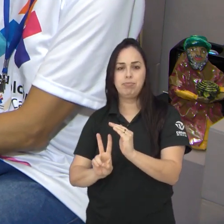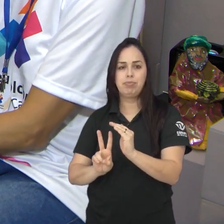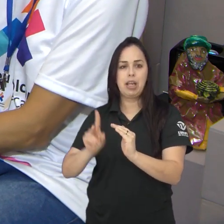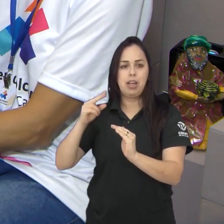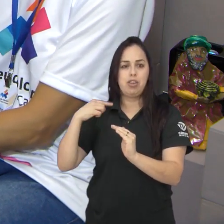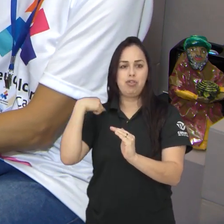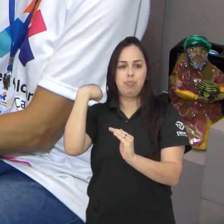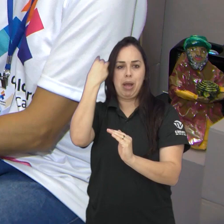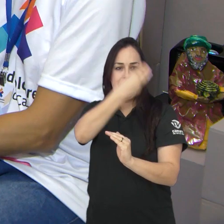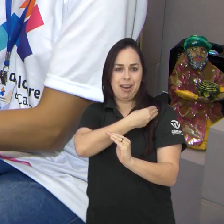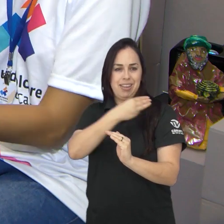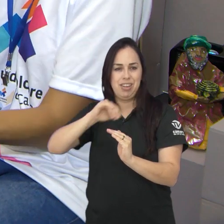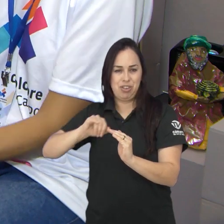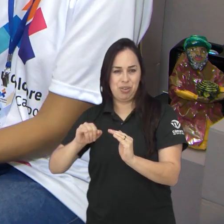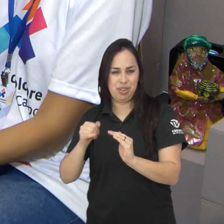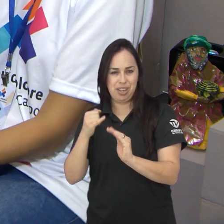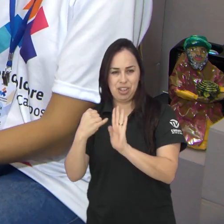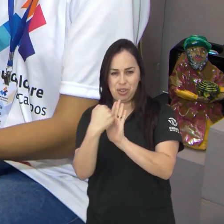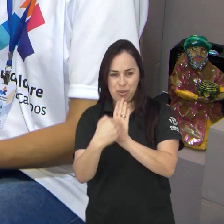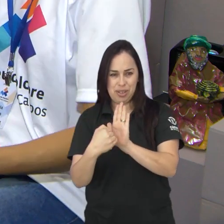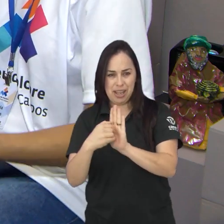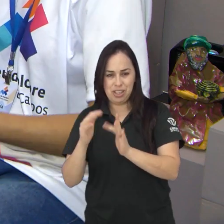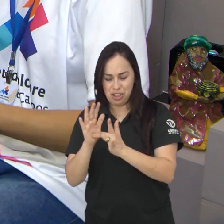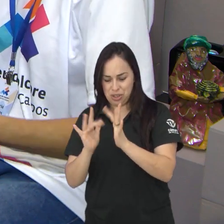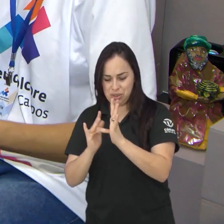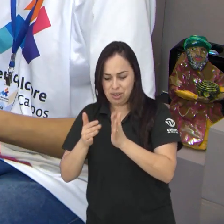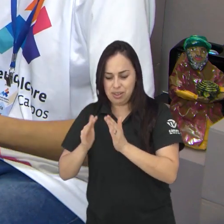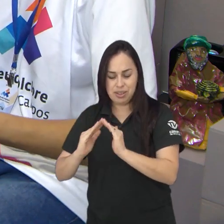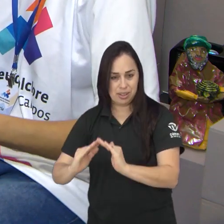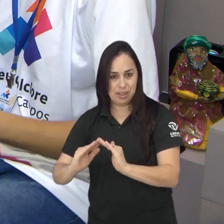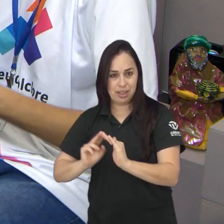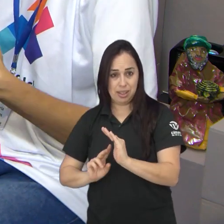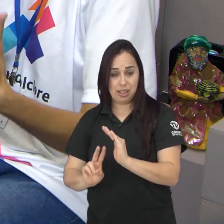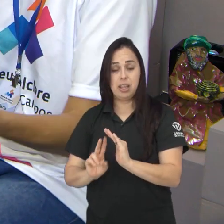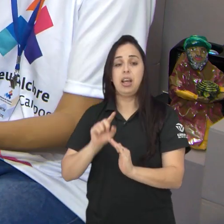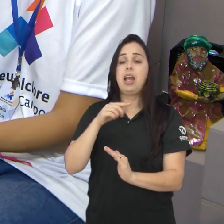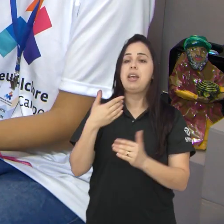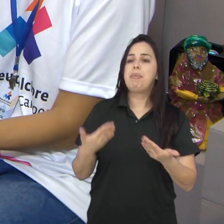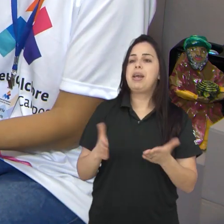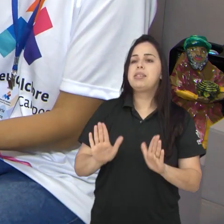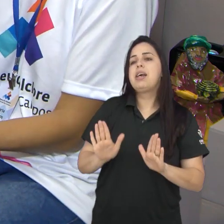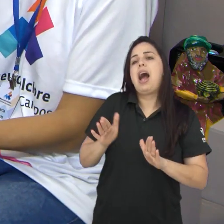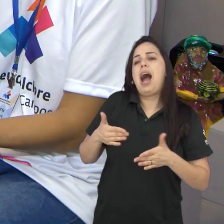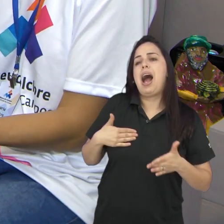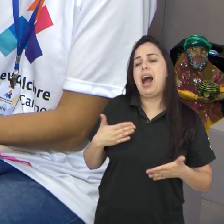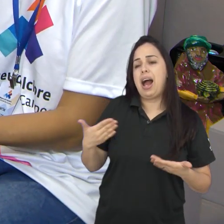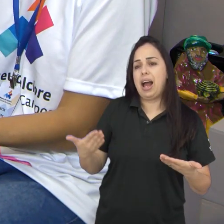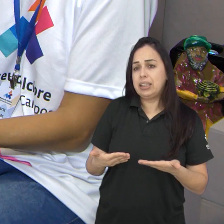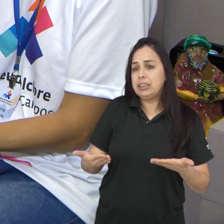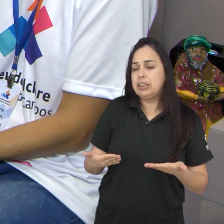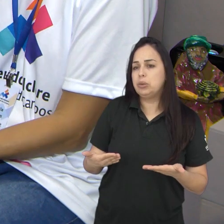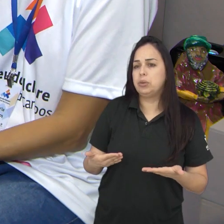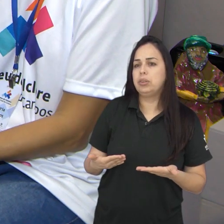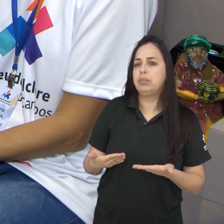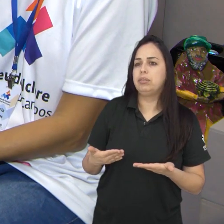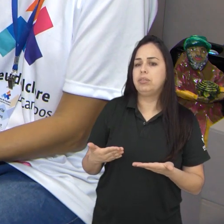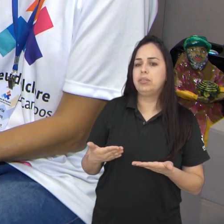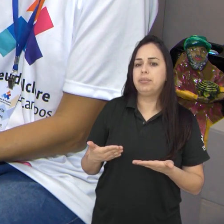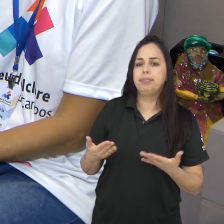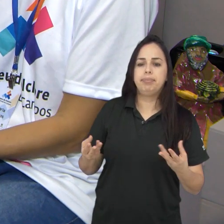né? Exatamente. Só que aqui a gente tenta reproduzir isso de uma maneira